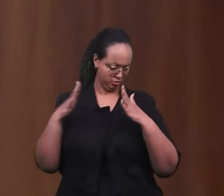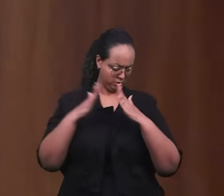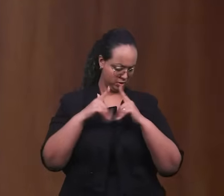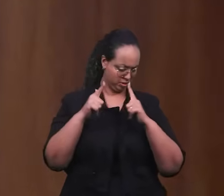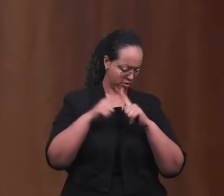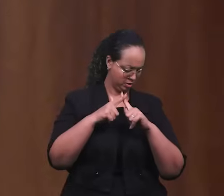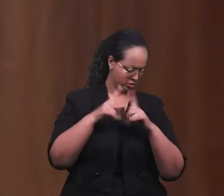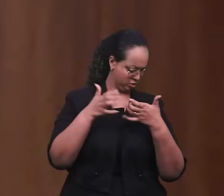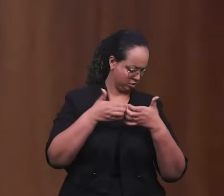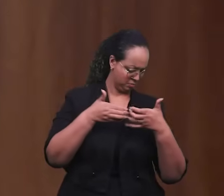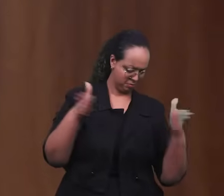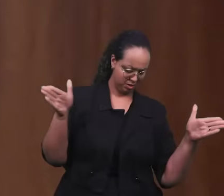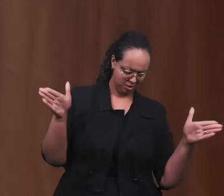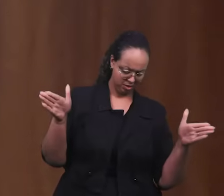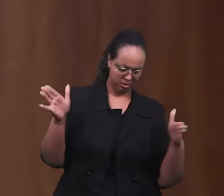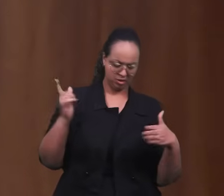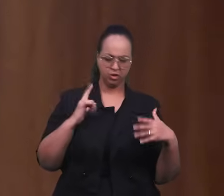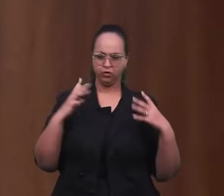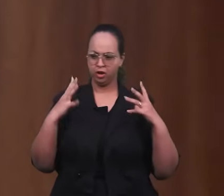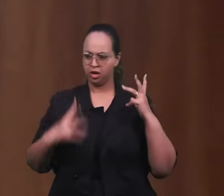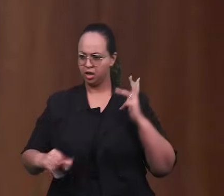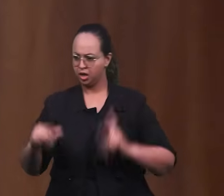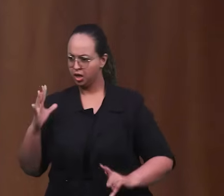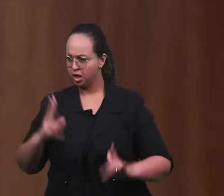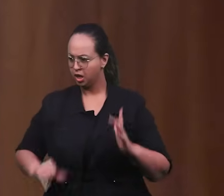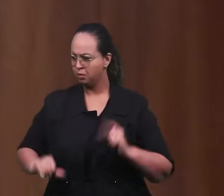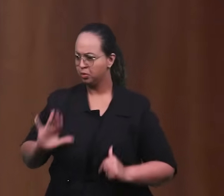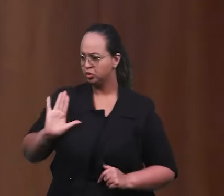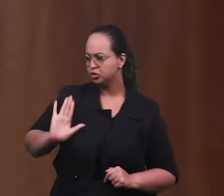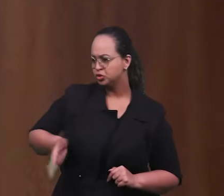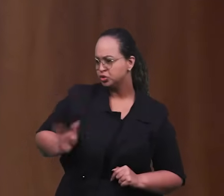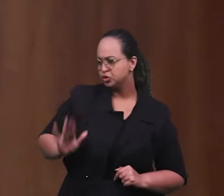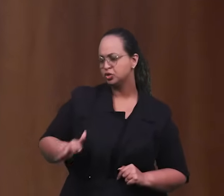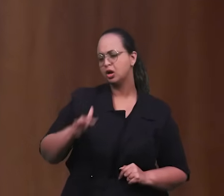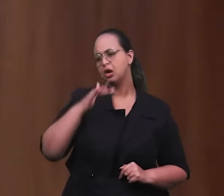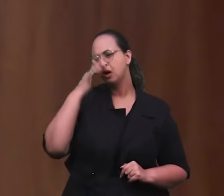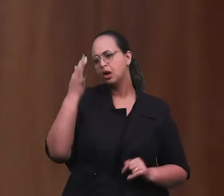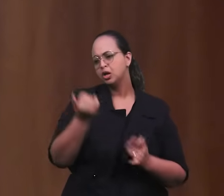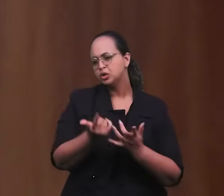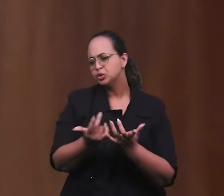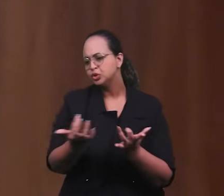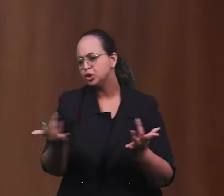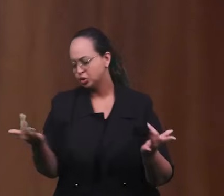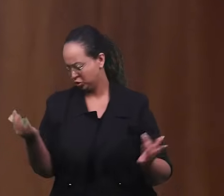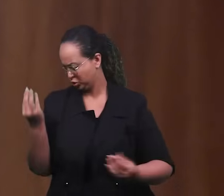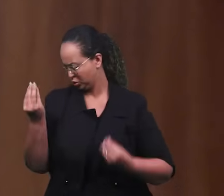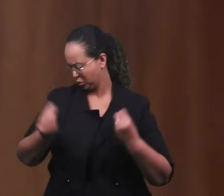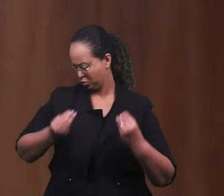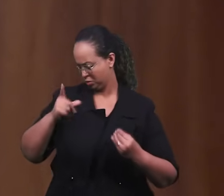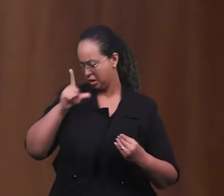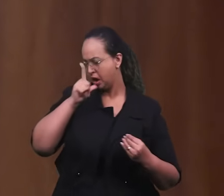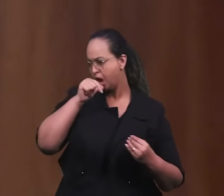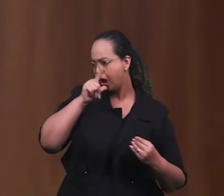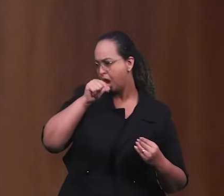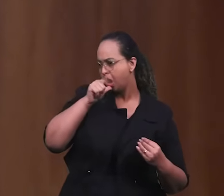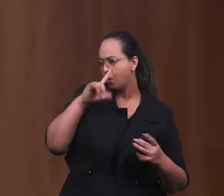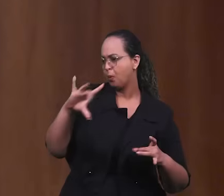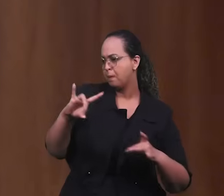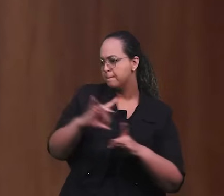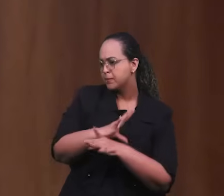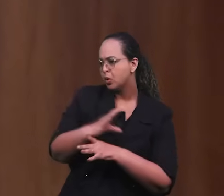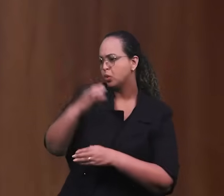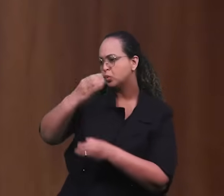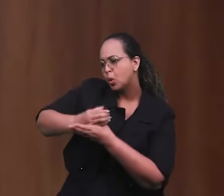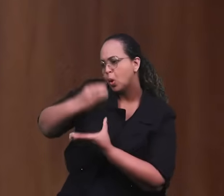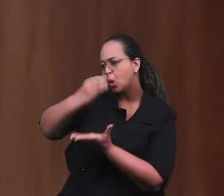está aberta, a igreja ela foi limpa, o jardim, como é que o jardim está? Não é? O bebedouro, os copos estão ali